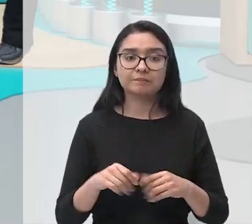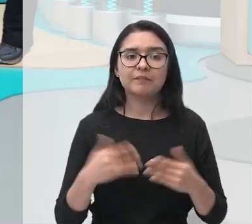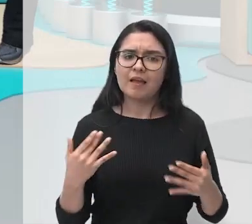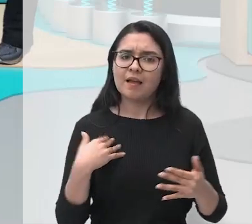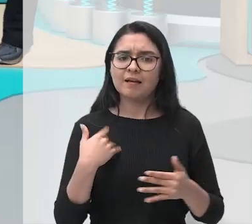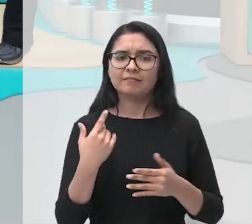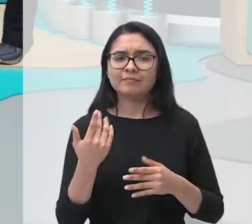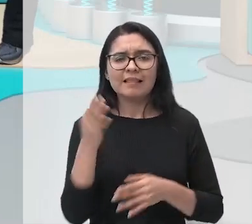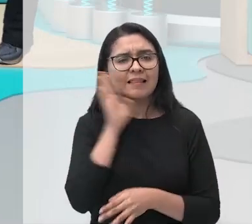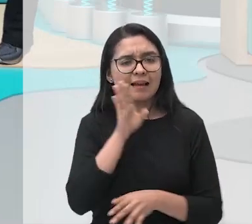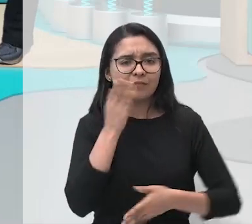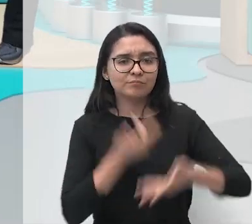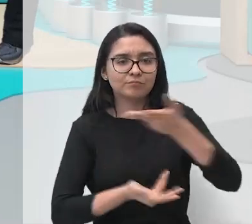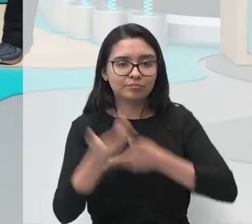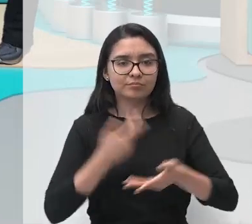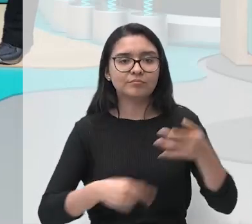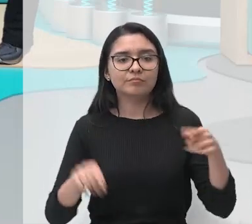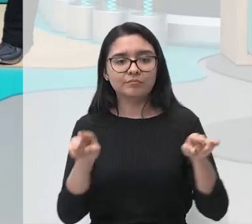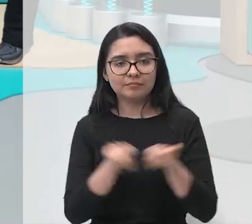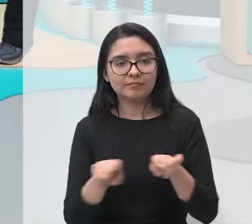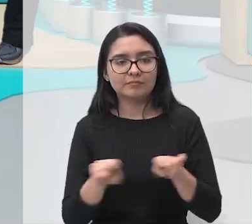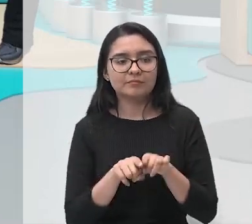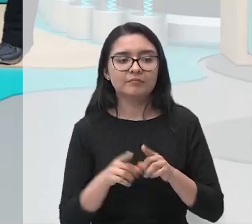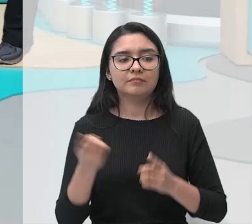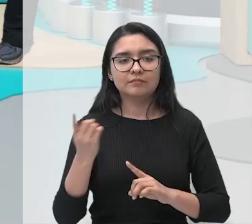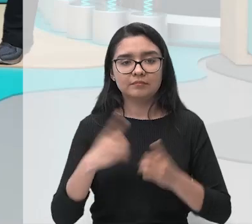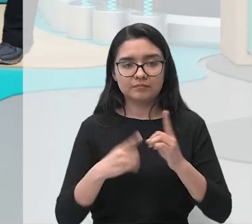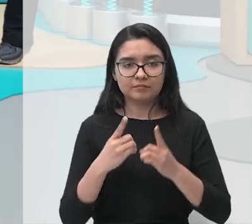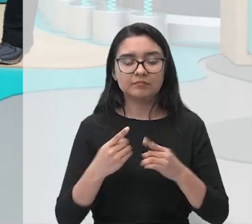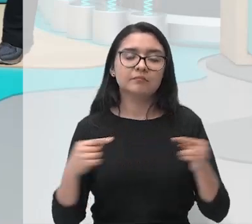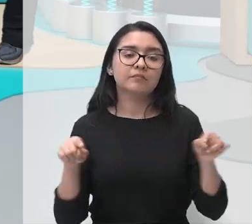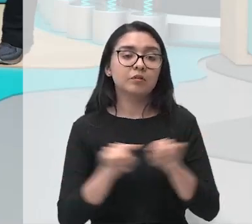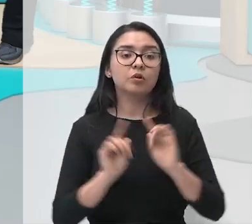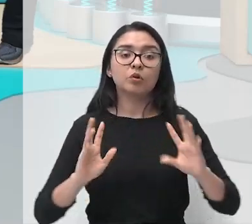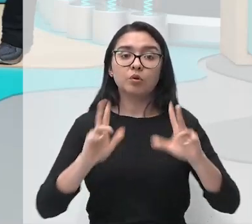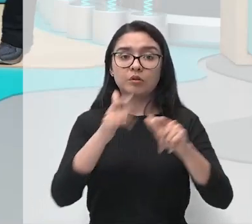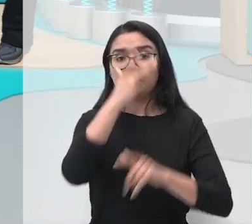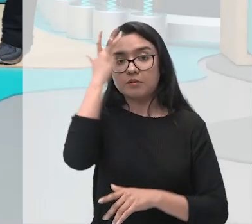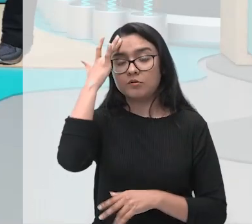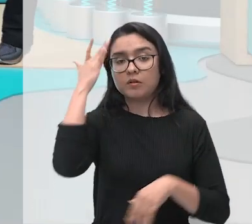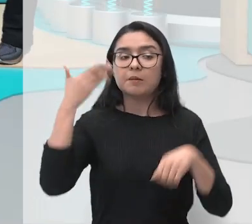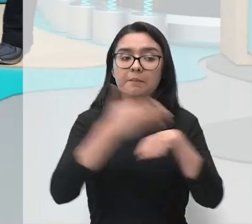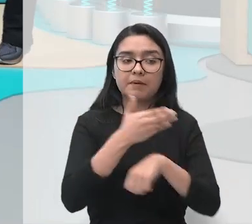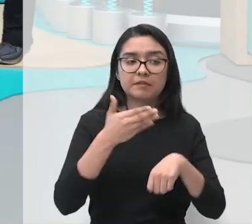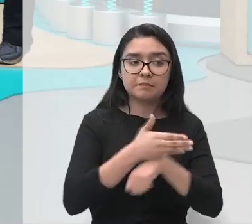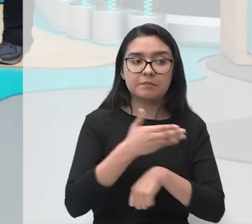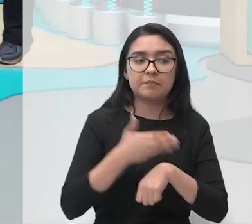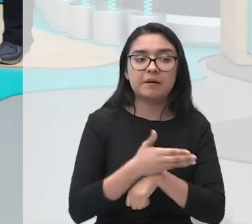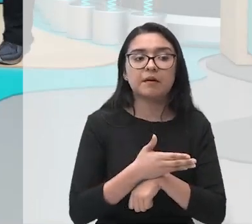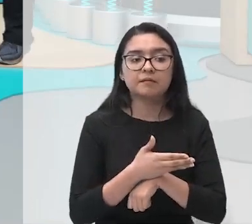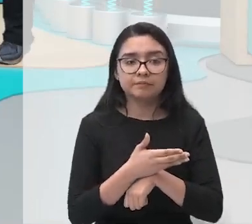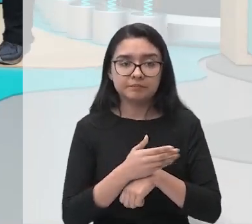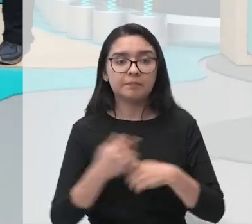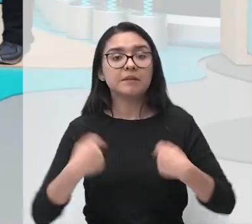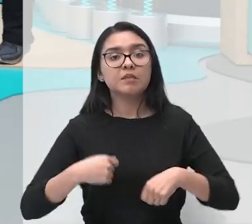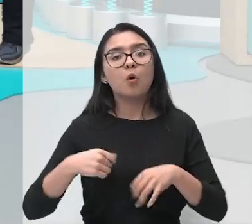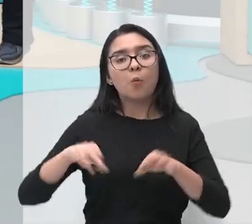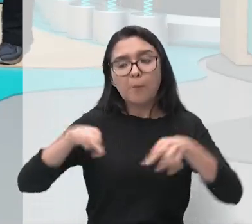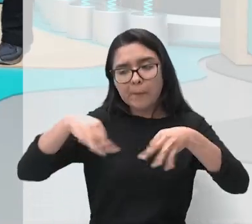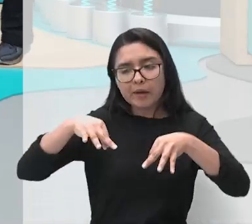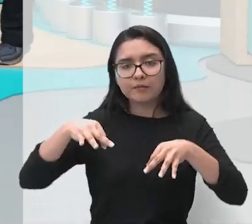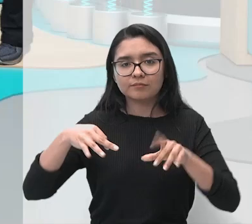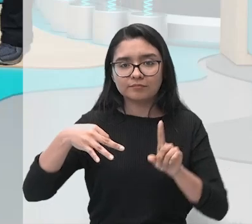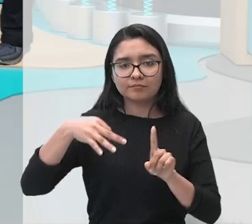uma dinamicidade bem maior ao jogo, à manja, tá? Então, todo mundo que vai participar da manja vai receber um tecido.